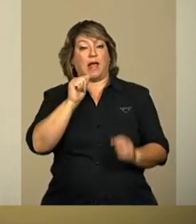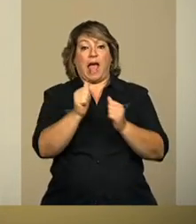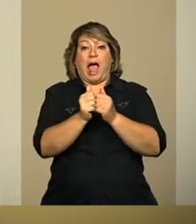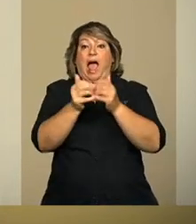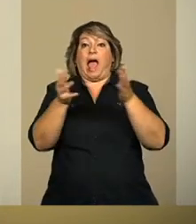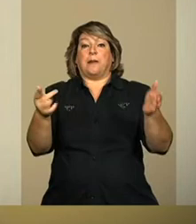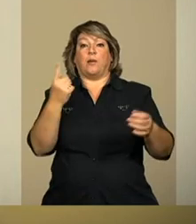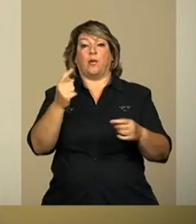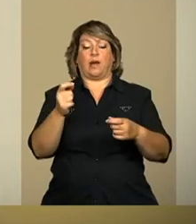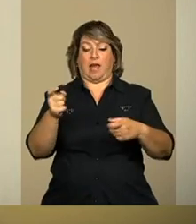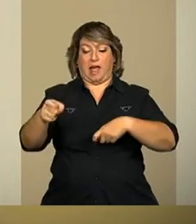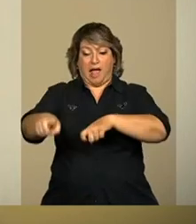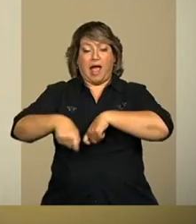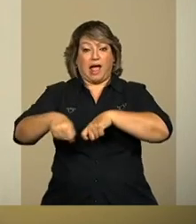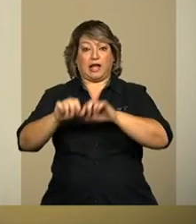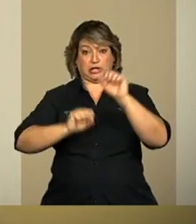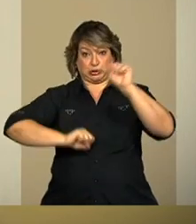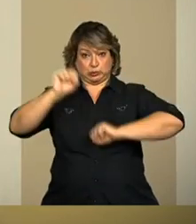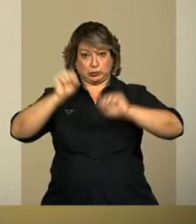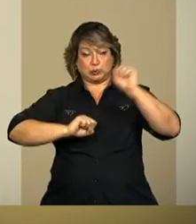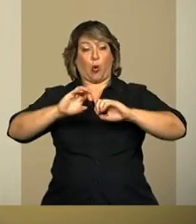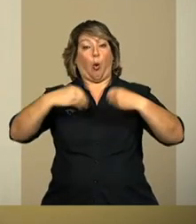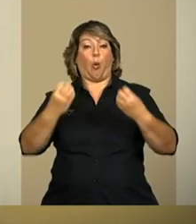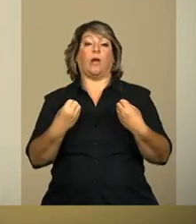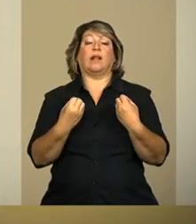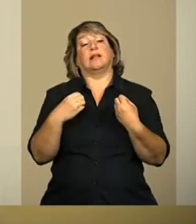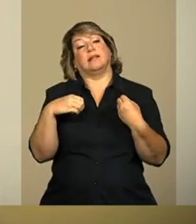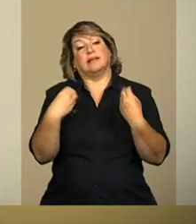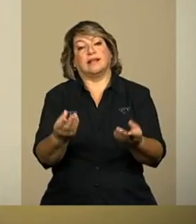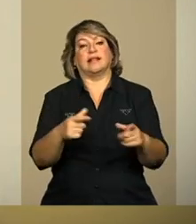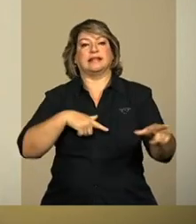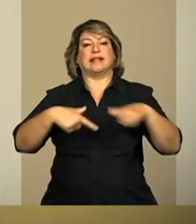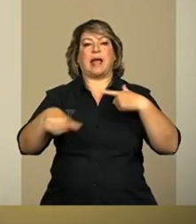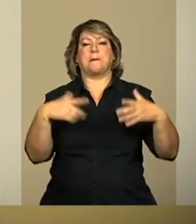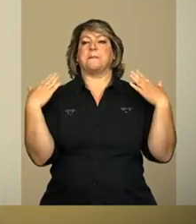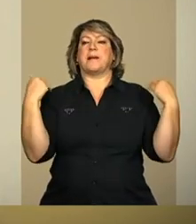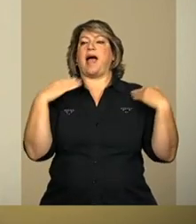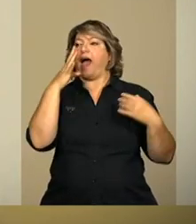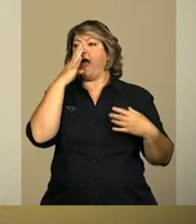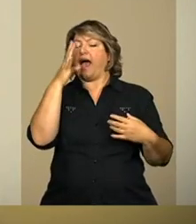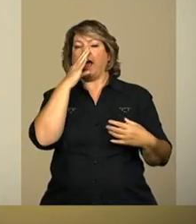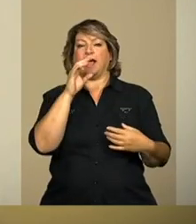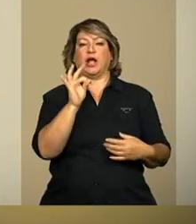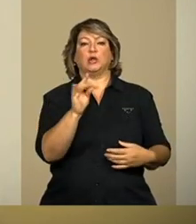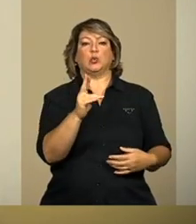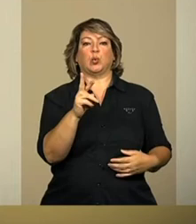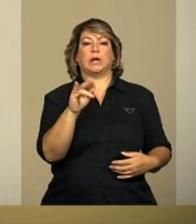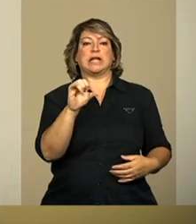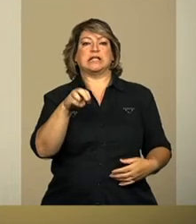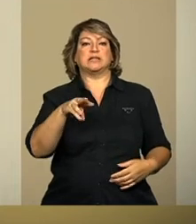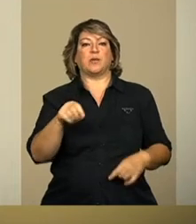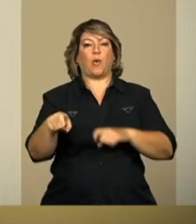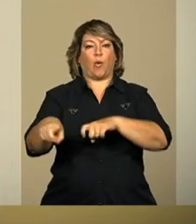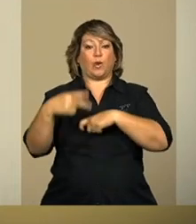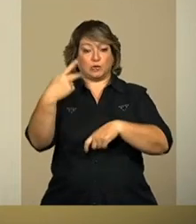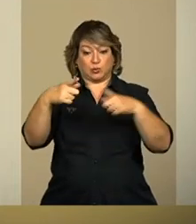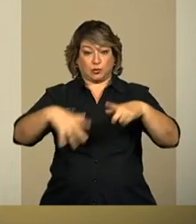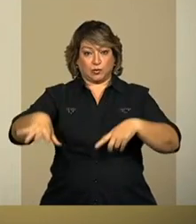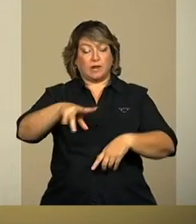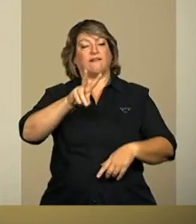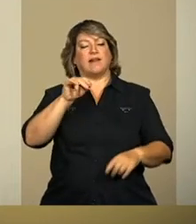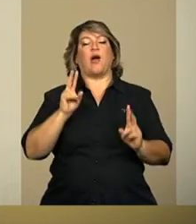agroindústria ou prestar serviço de turismo rural em sua propriedade por exemplo vai continuar como